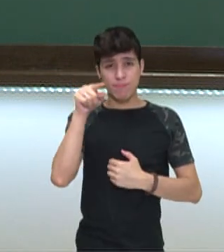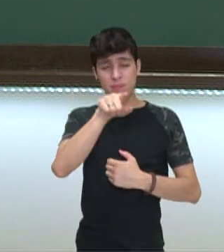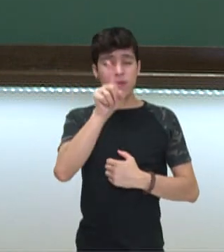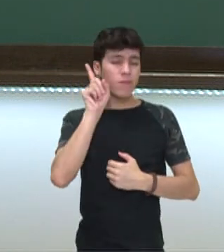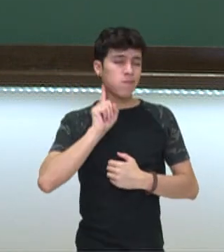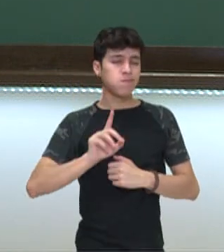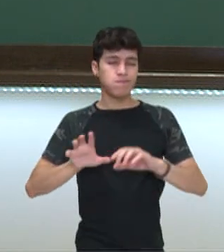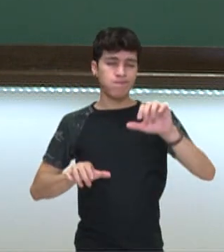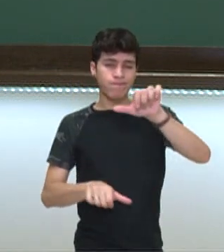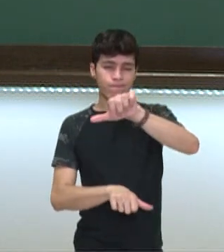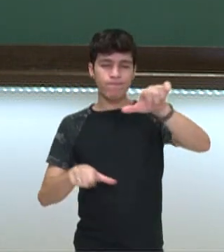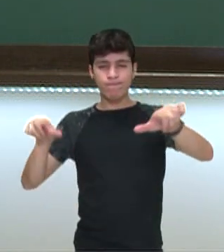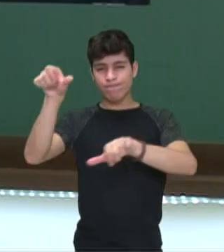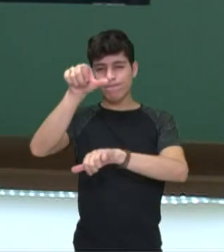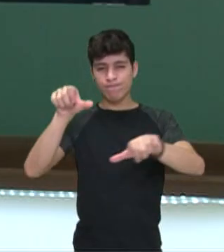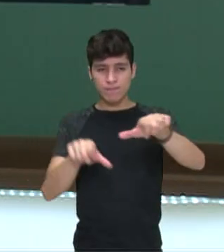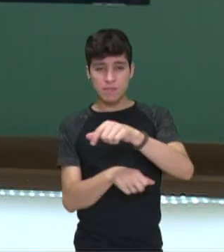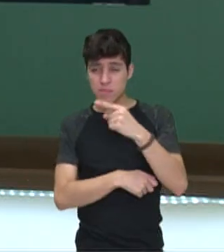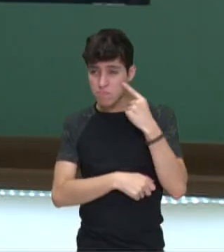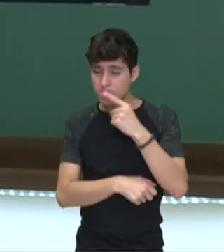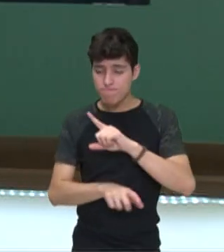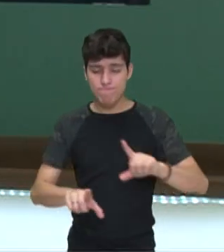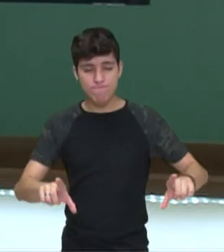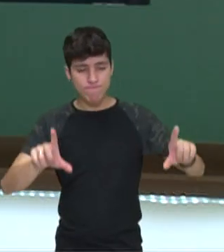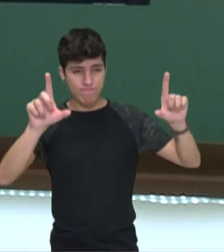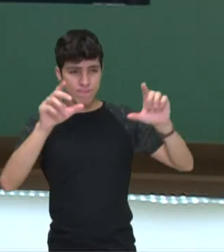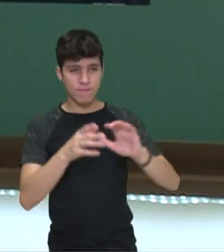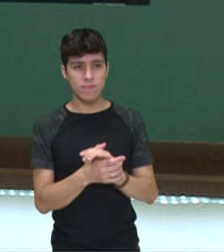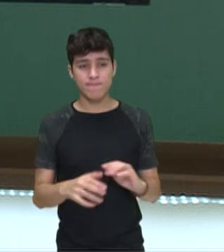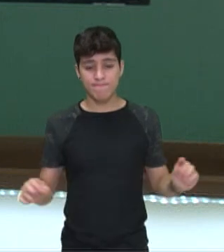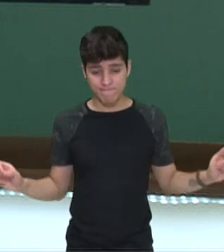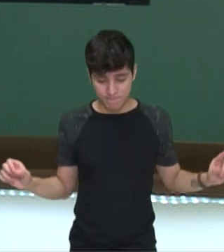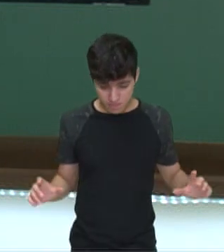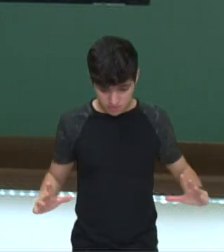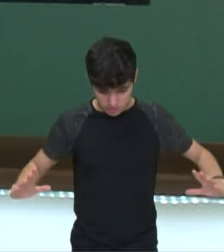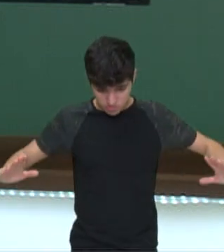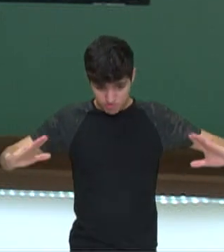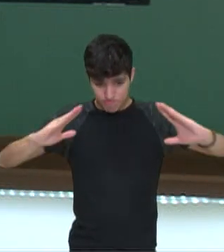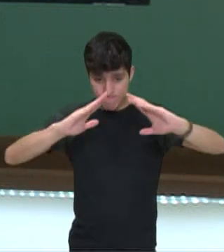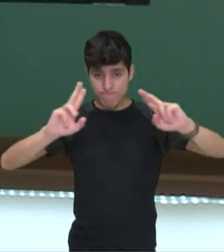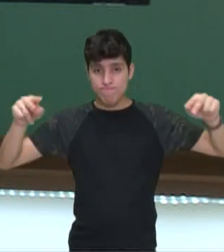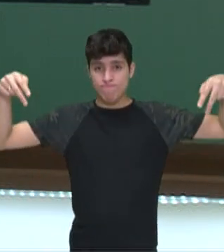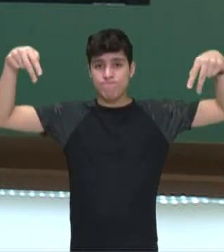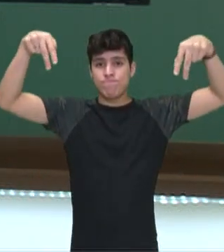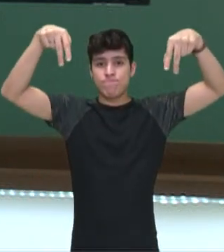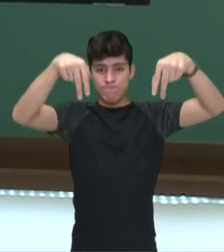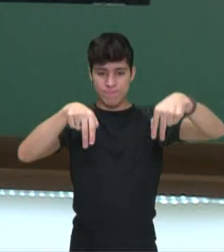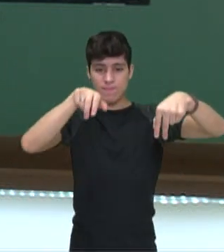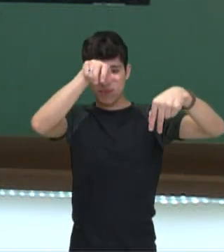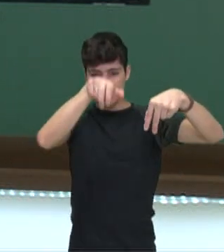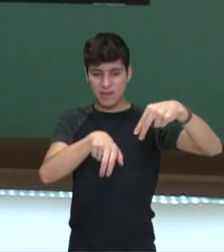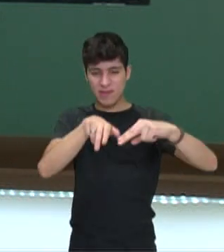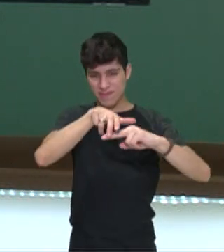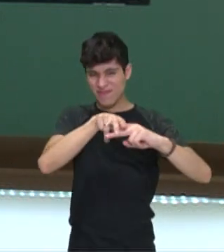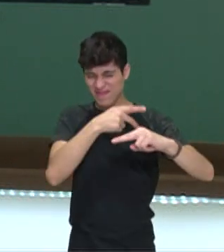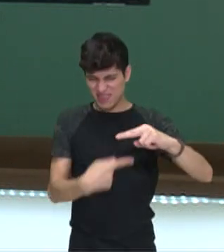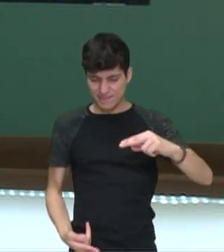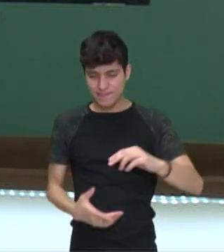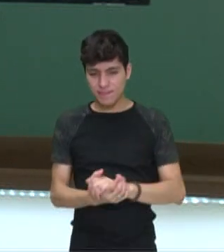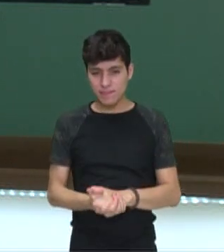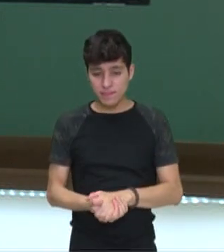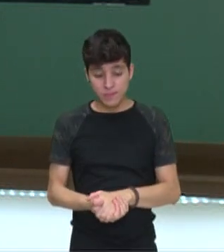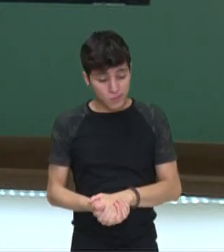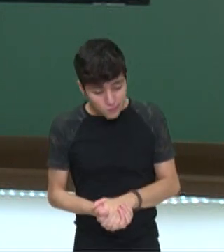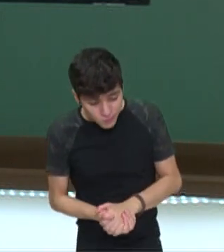e o estado de Minas Gerais nessa charge aí mostra os dois estados um em cada lado da cadeira presidencial no topo de uma montanha